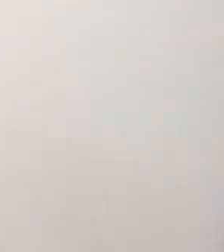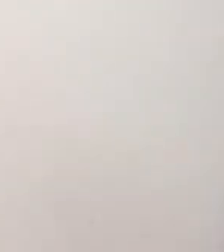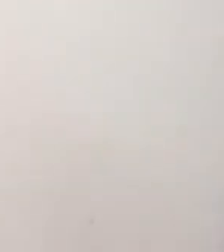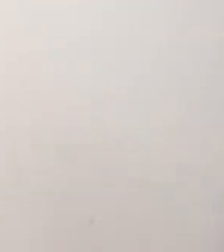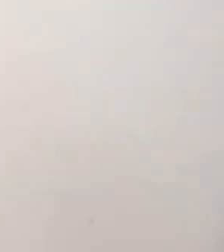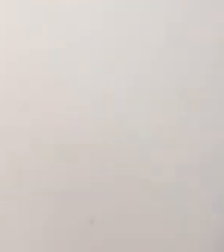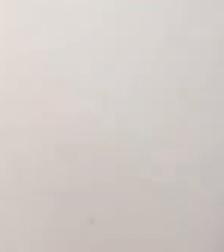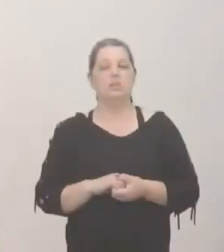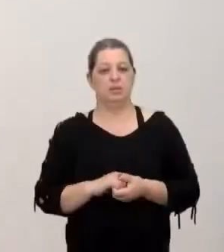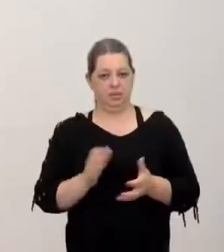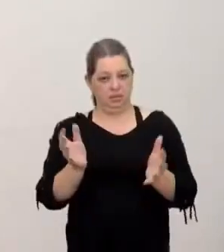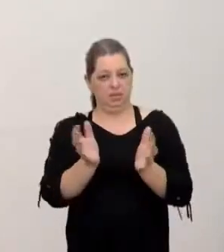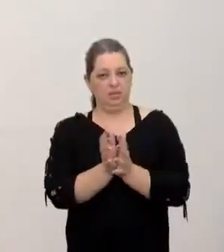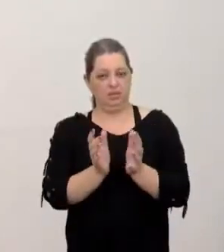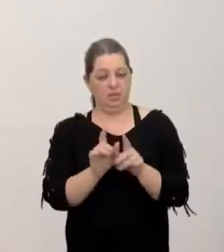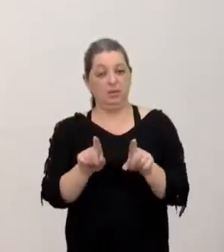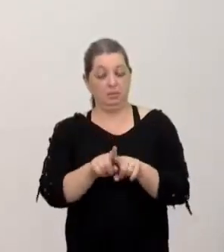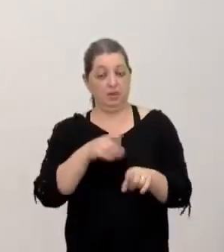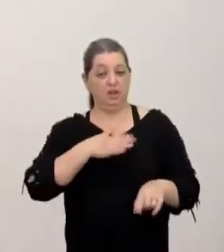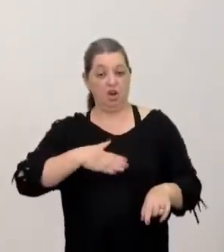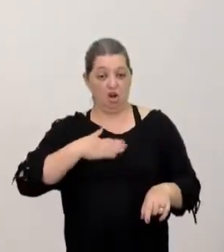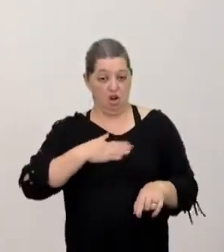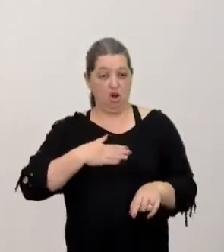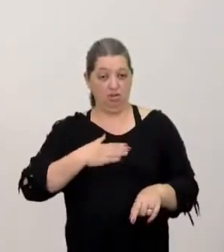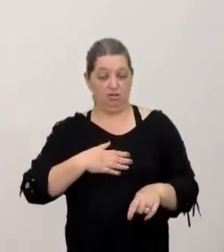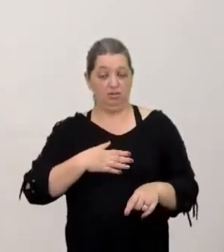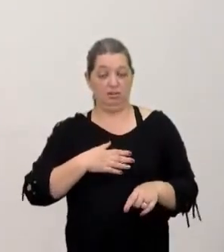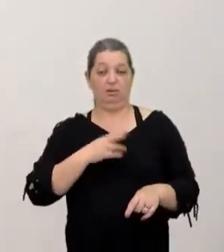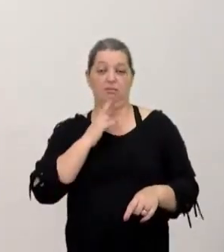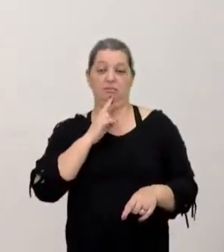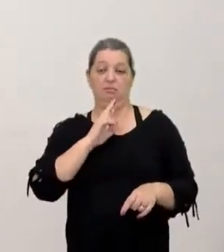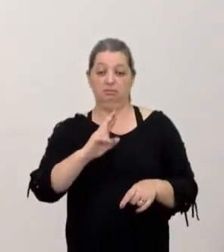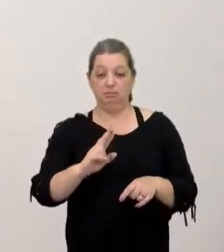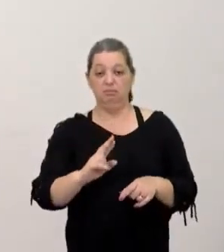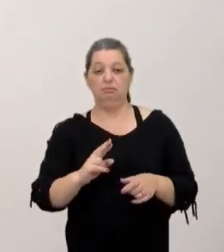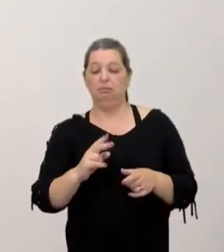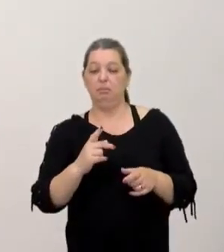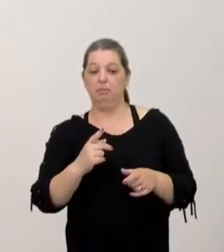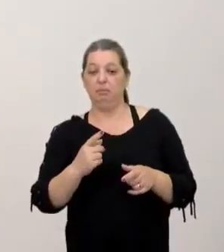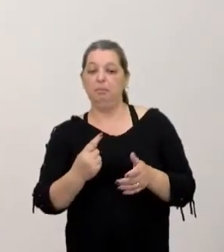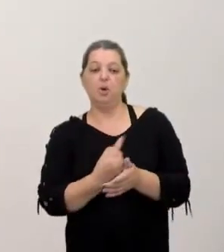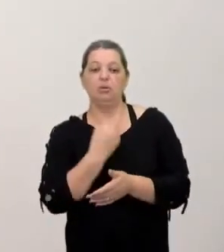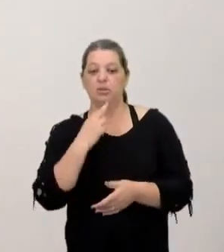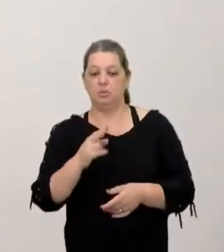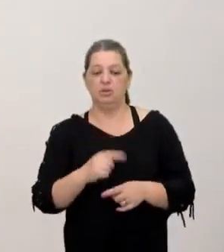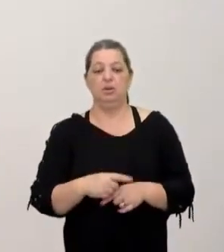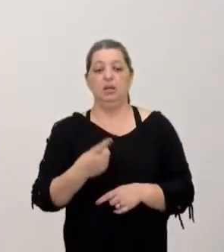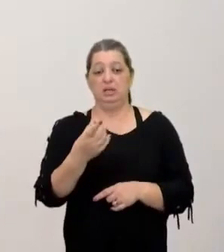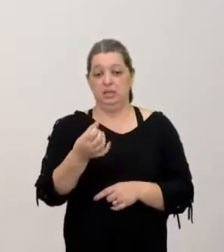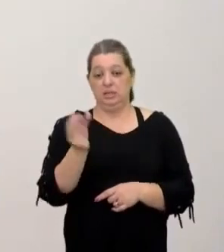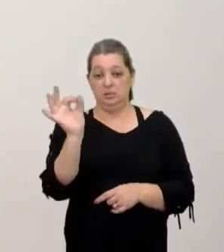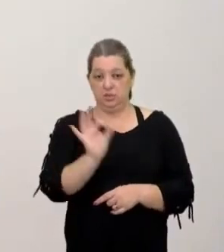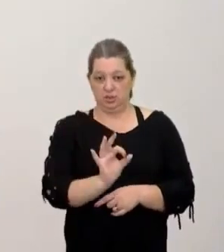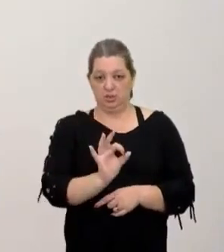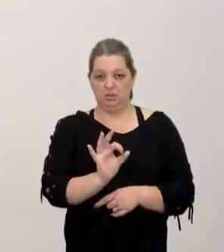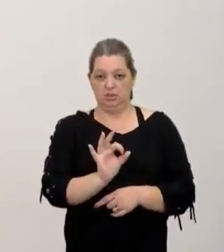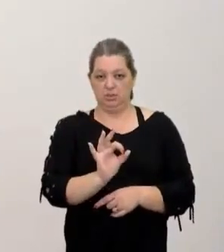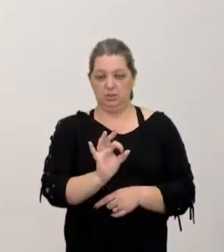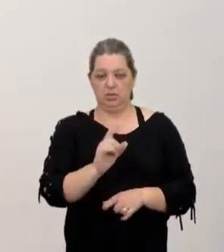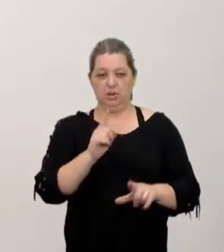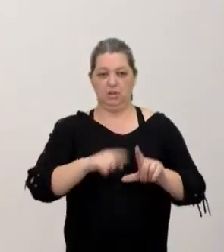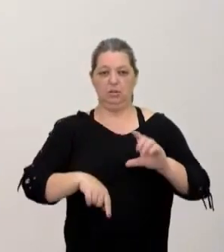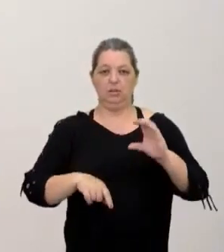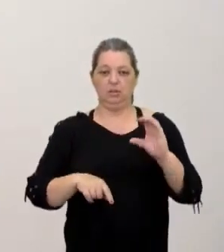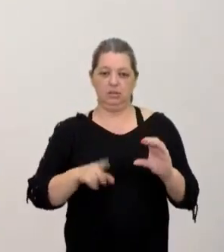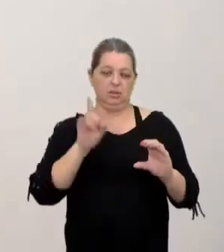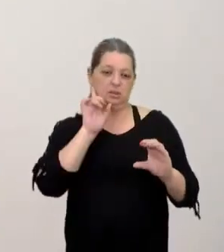A galera também gosta, viu, desse tipo de enquete. Vamos lá. Com 16%, letra C,